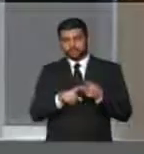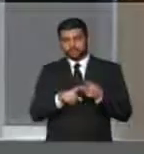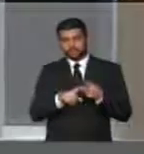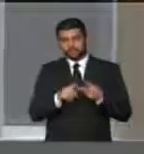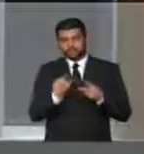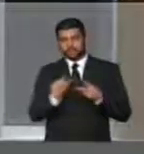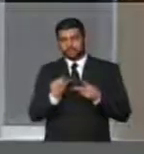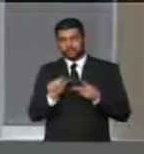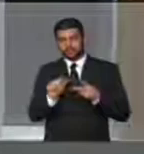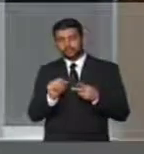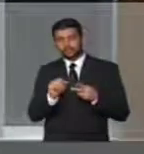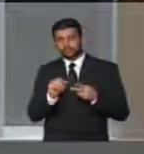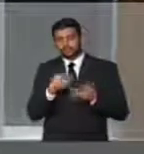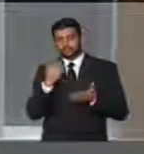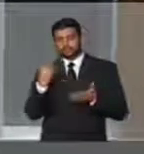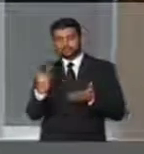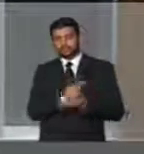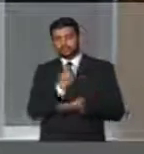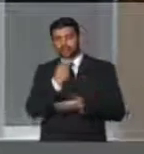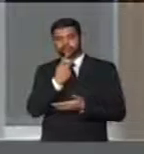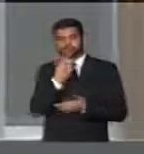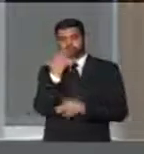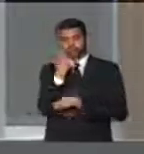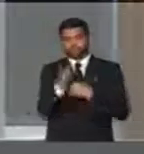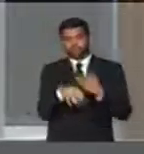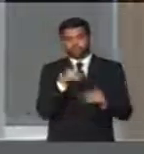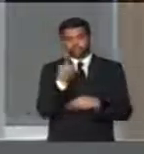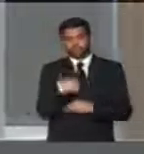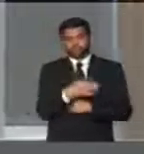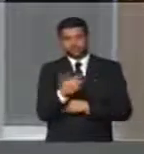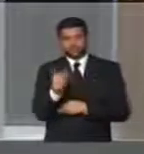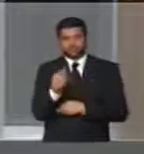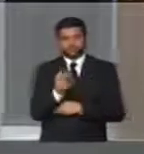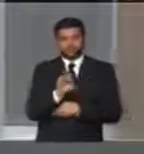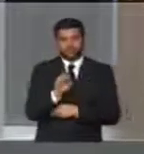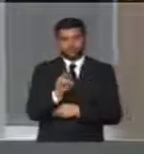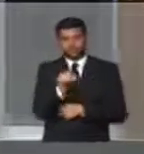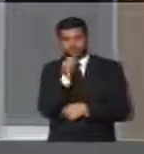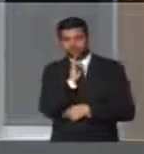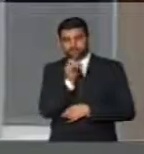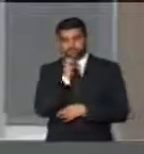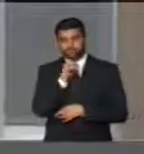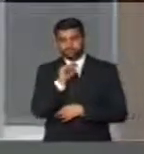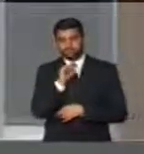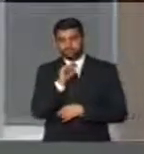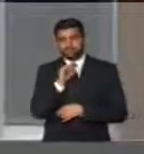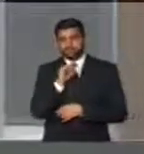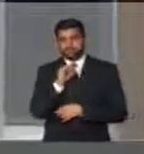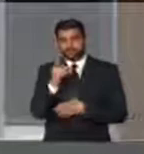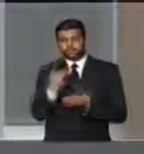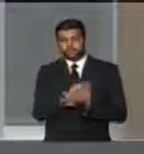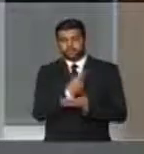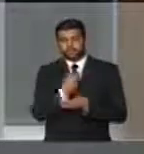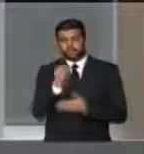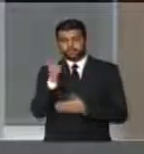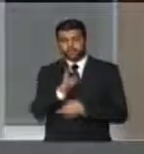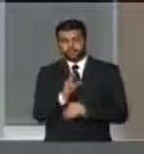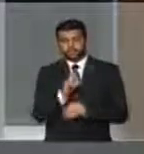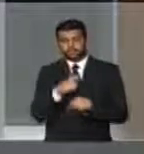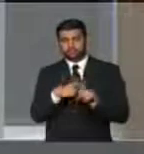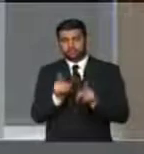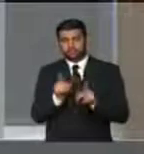e esse desastre ambiental seja não só um exemplo de lições para o